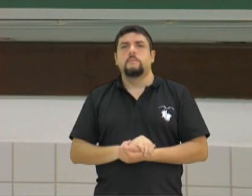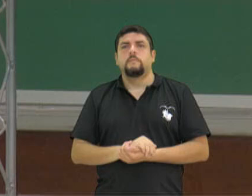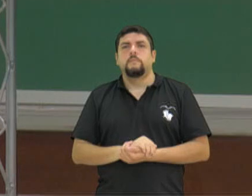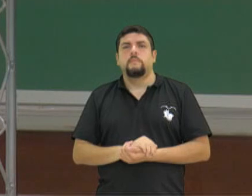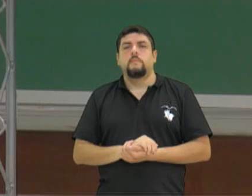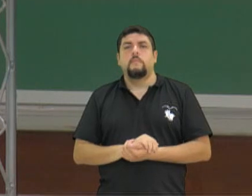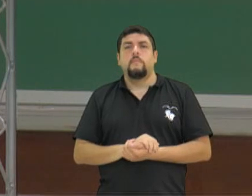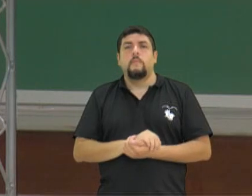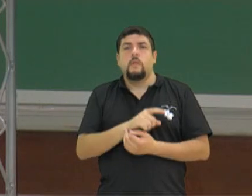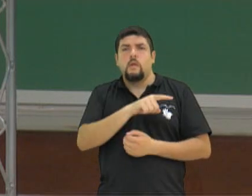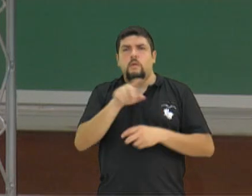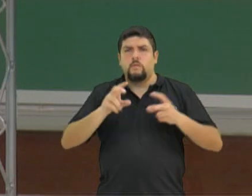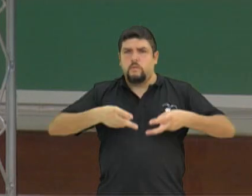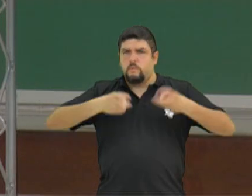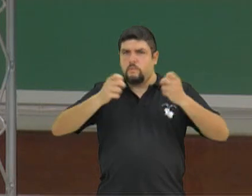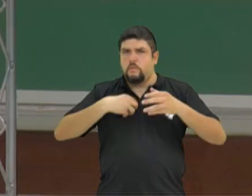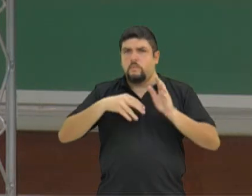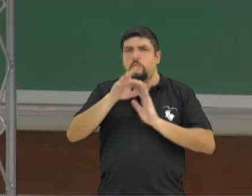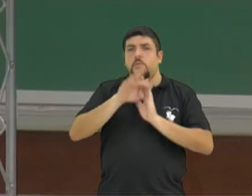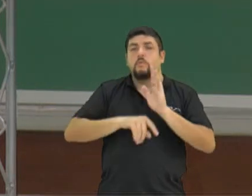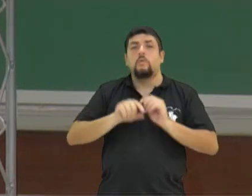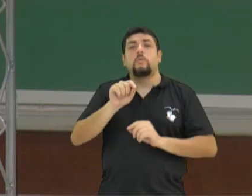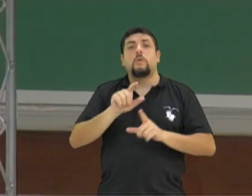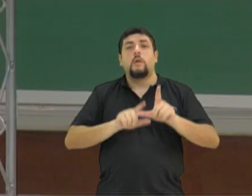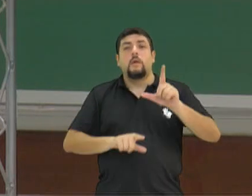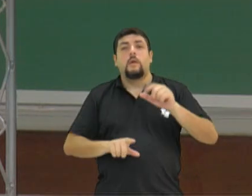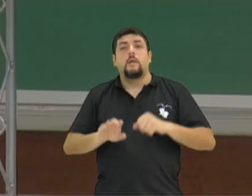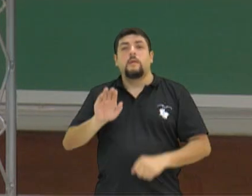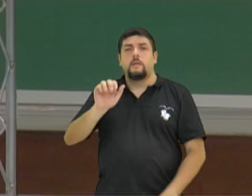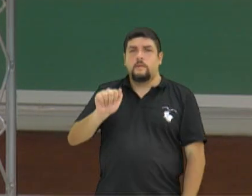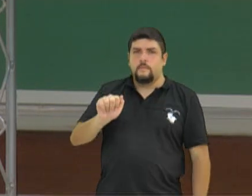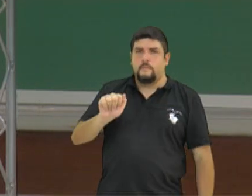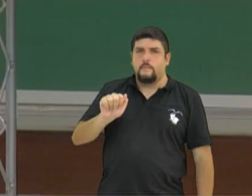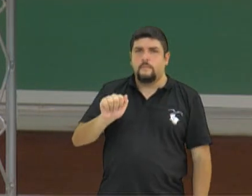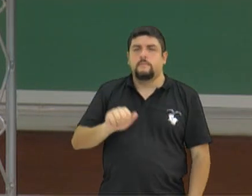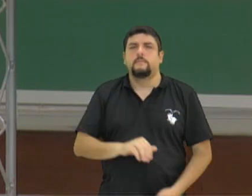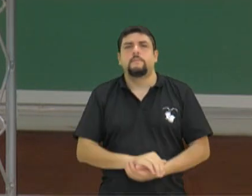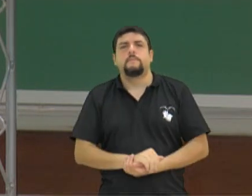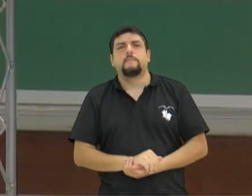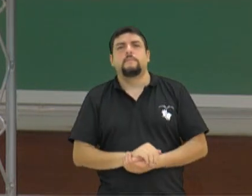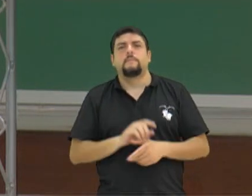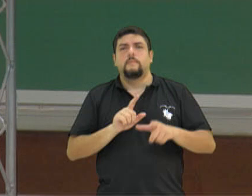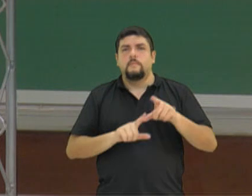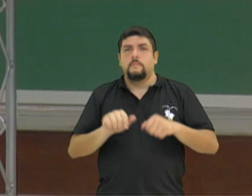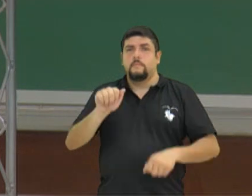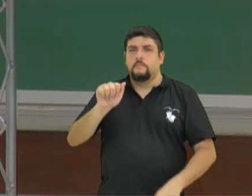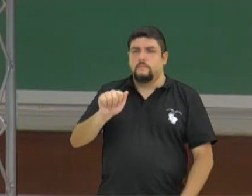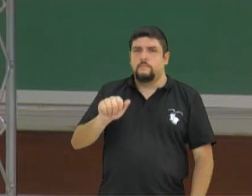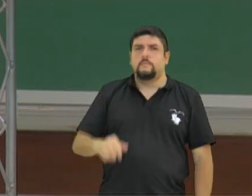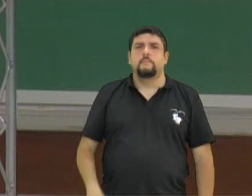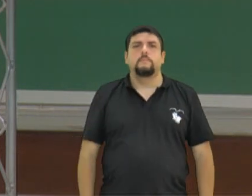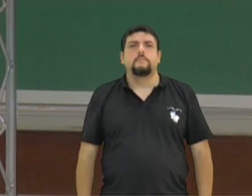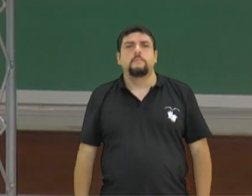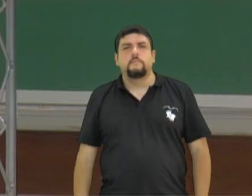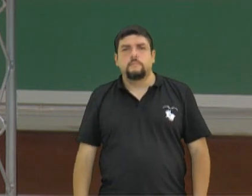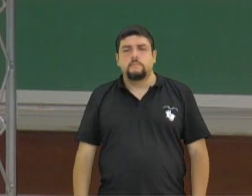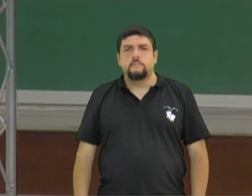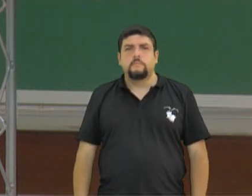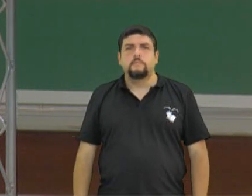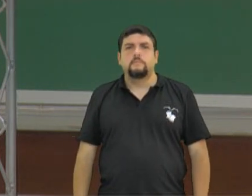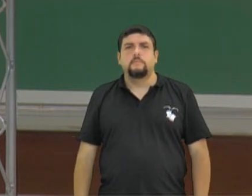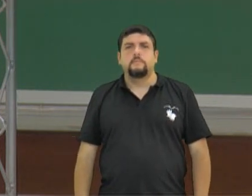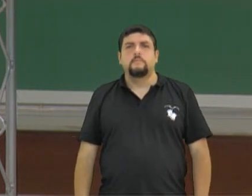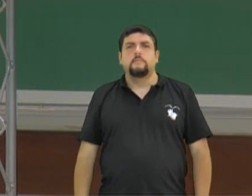que o texto que acabamos de ler acertou quem marcou a letra A, né? Trata-se de um texto informativo. Muito